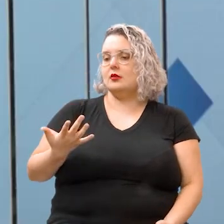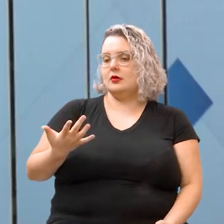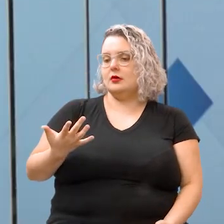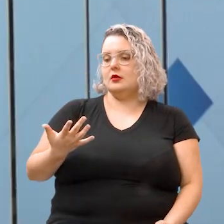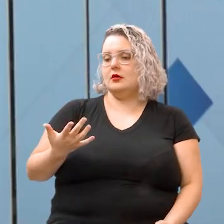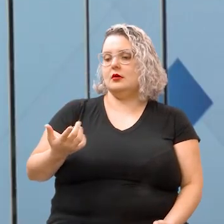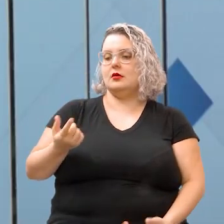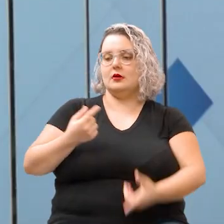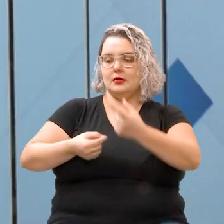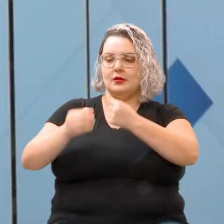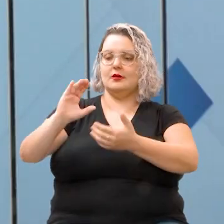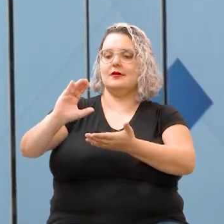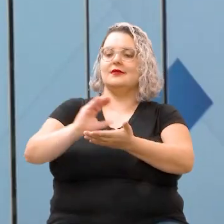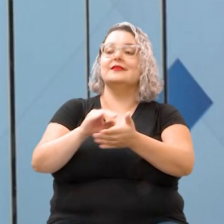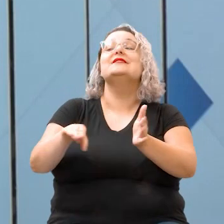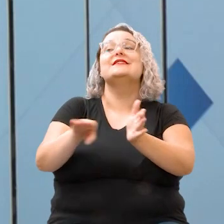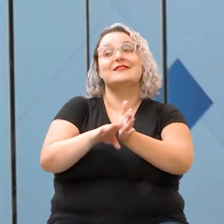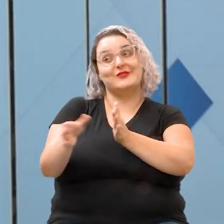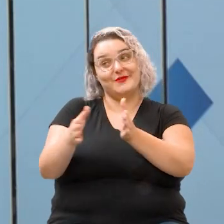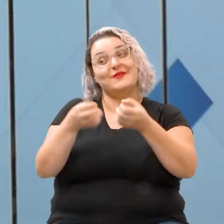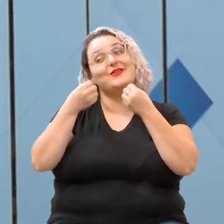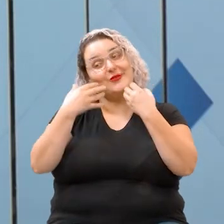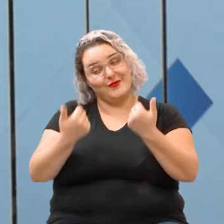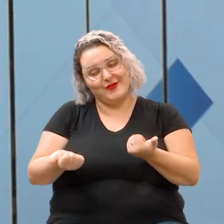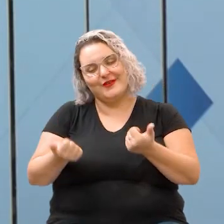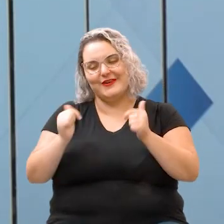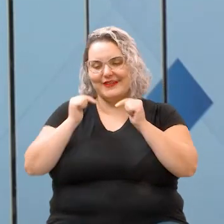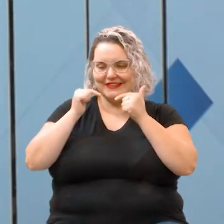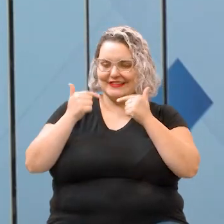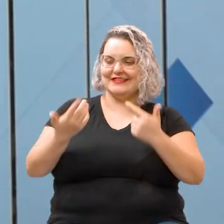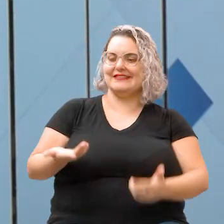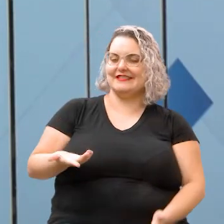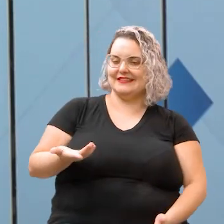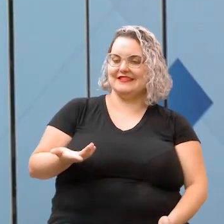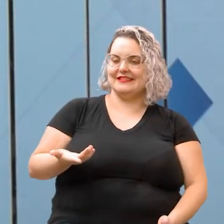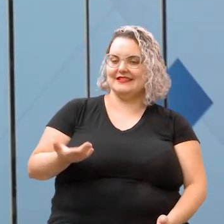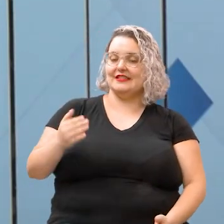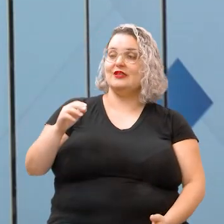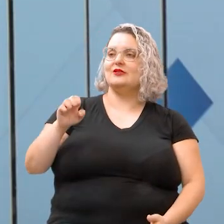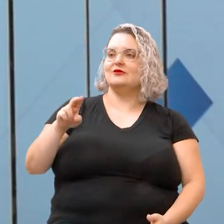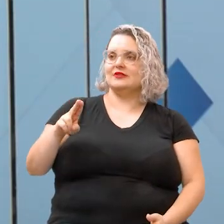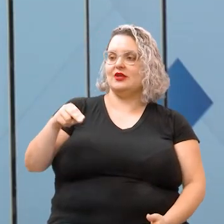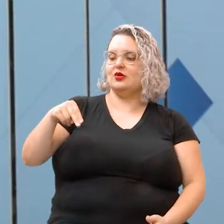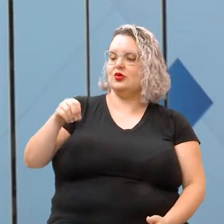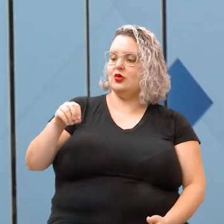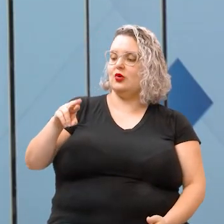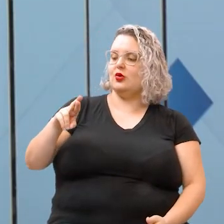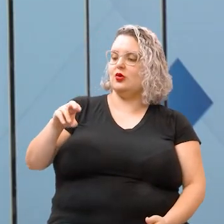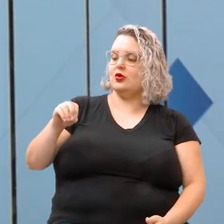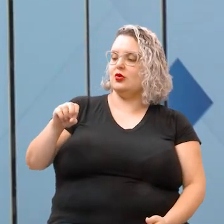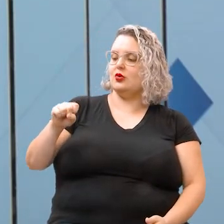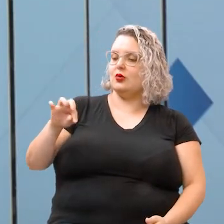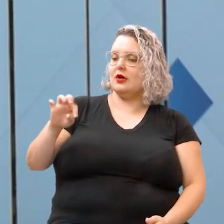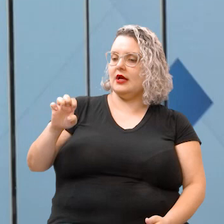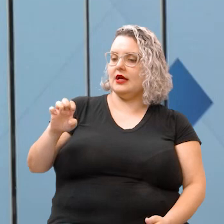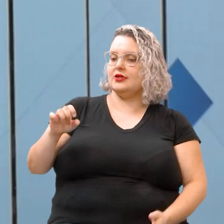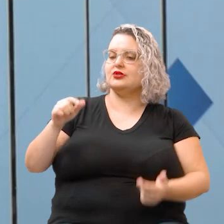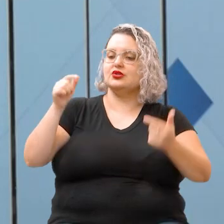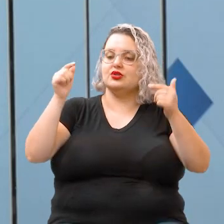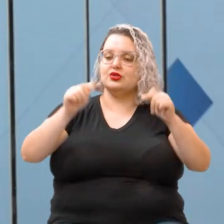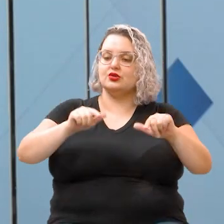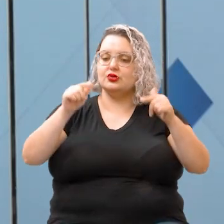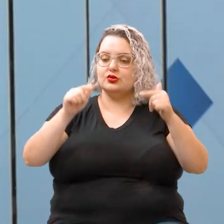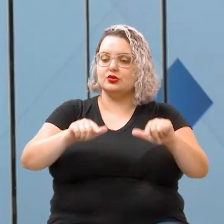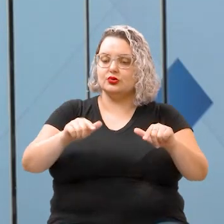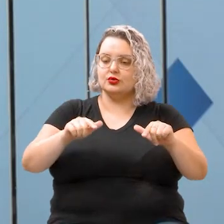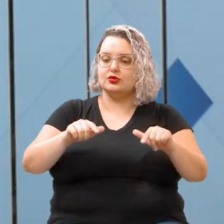a verba veio em boa hora, né? A gente está aí, o CEL da Noroeste, ele vai estar localizado